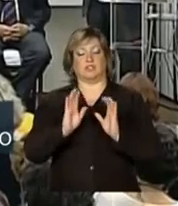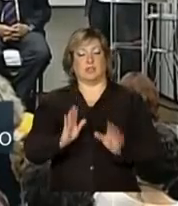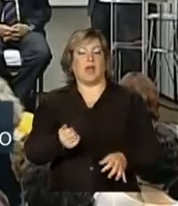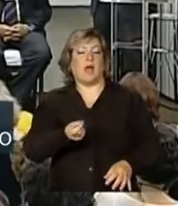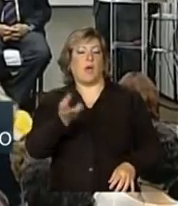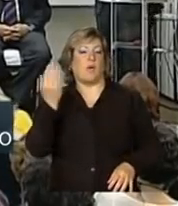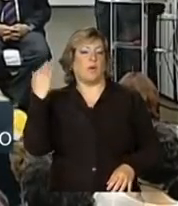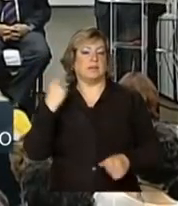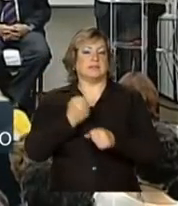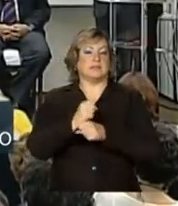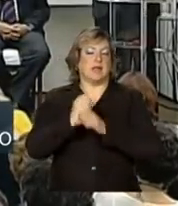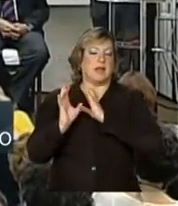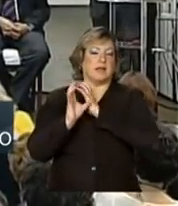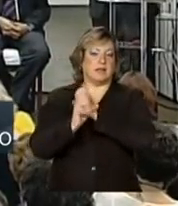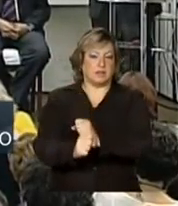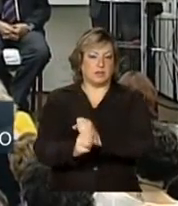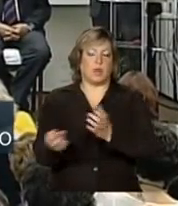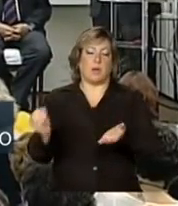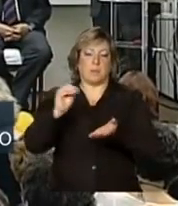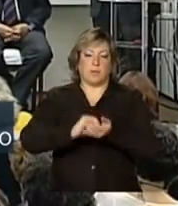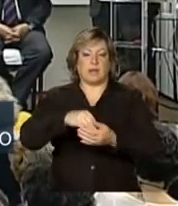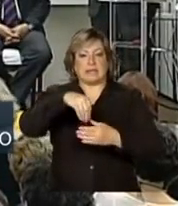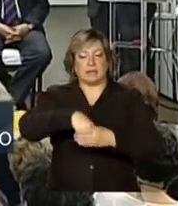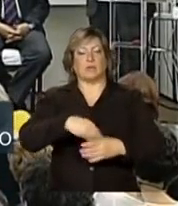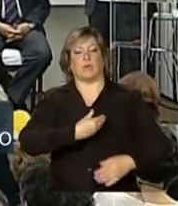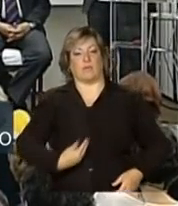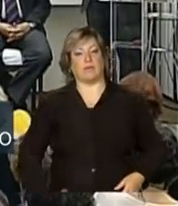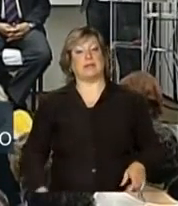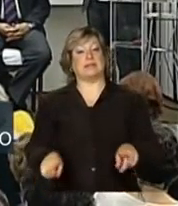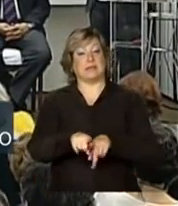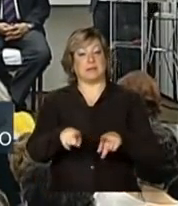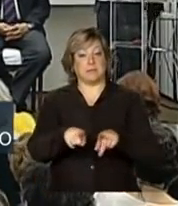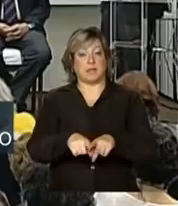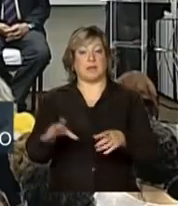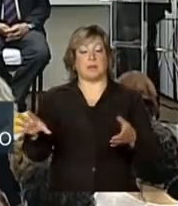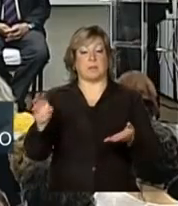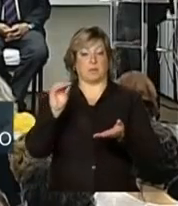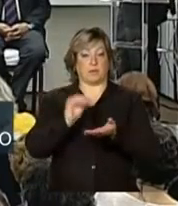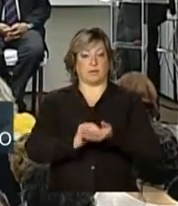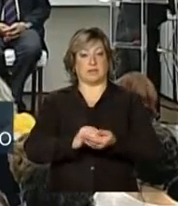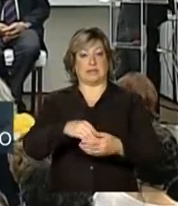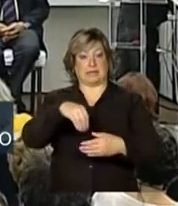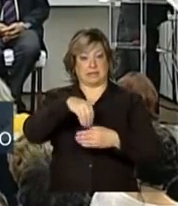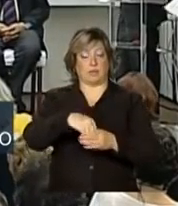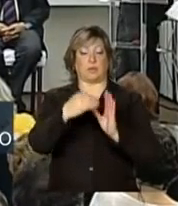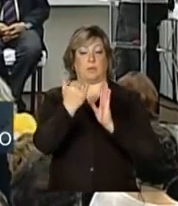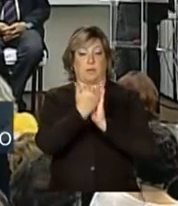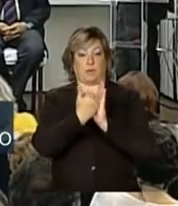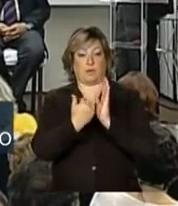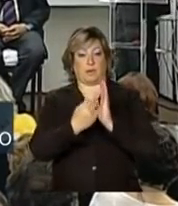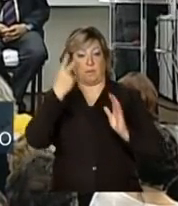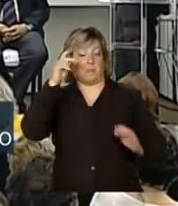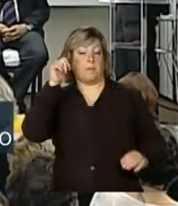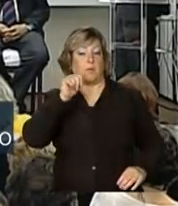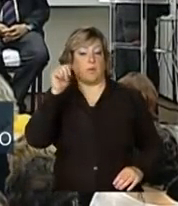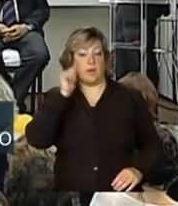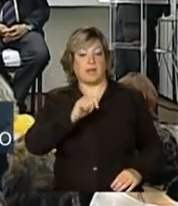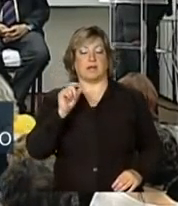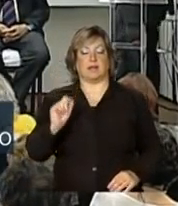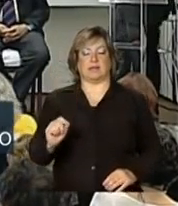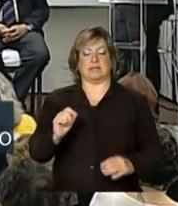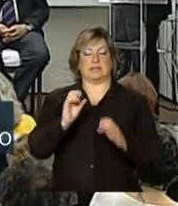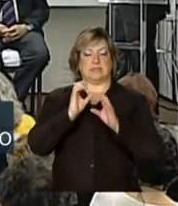que a gente vem incrementando dentro do nosso governo, de também colocar dentro do nosso programa de Mulher e Ciência, no